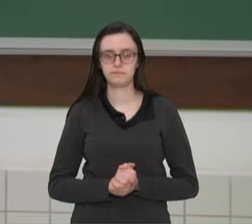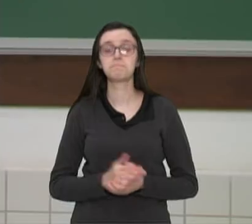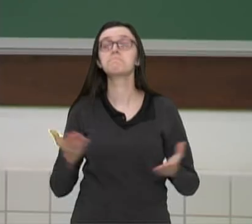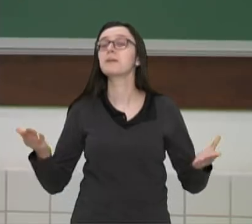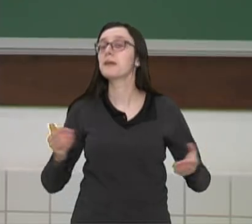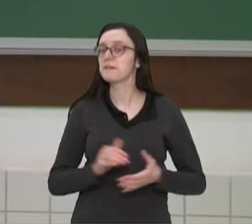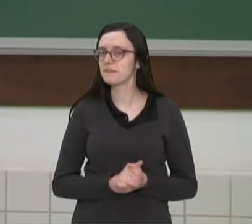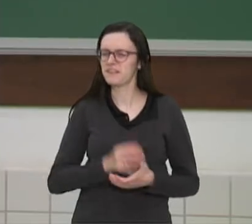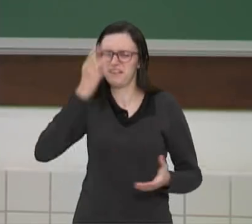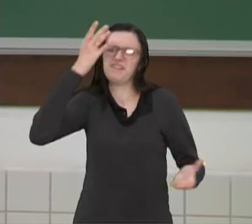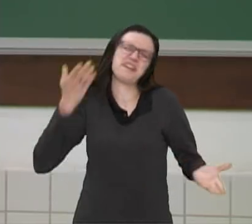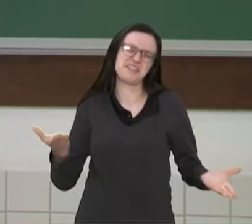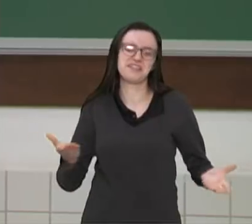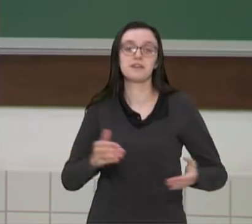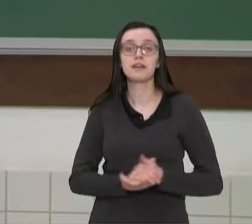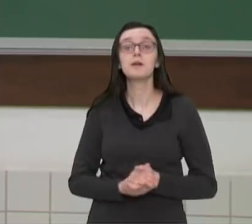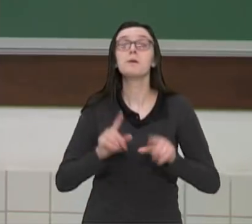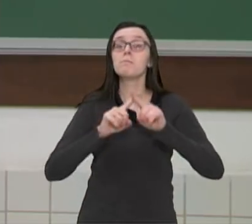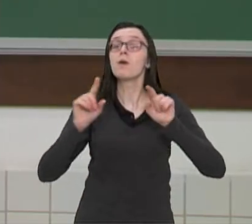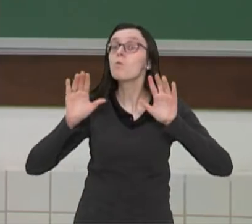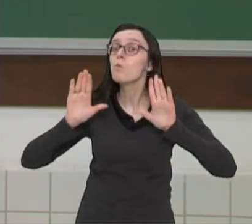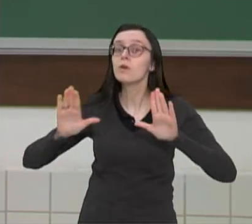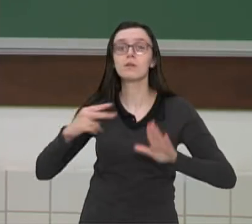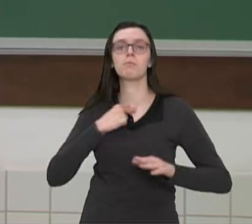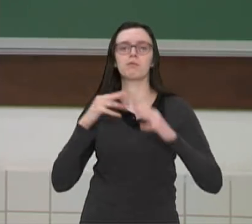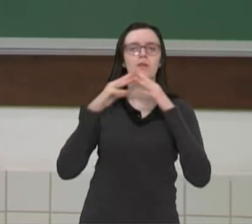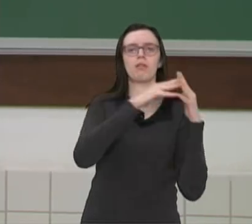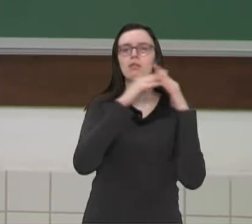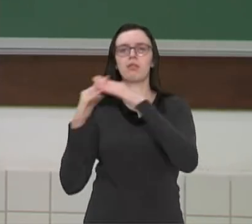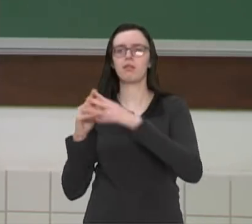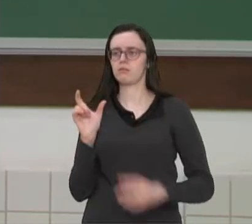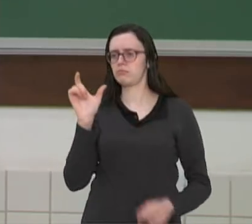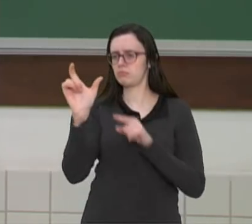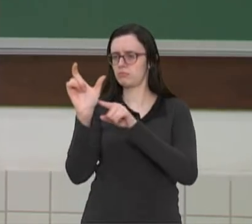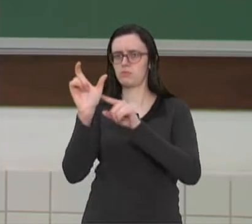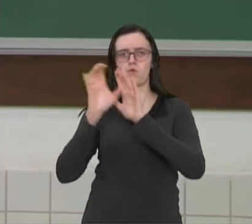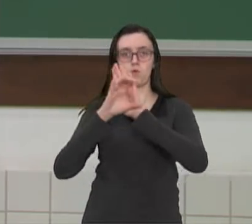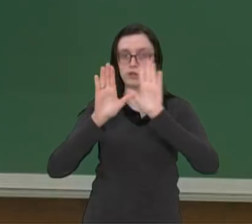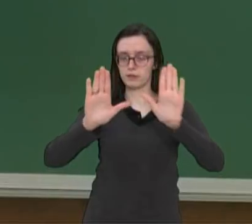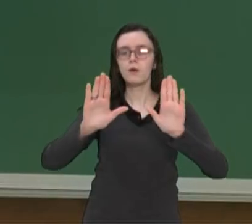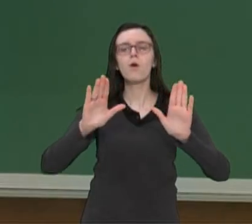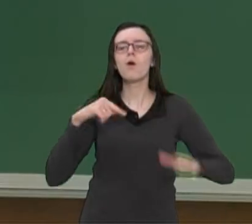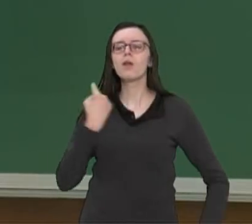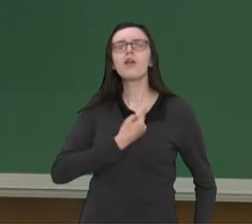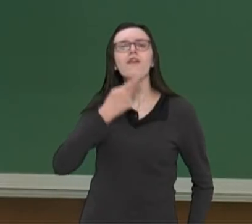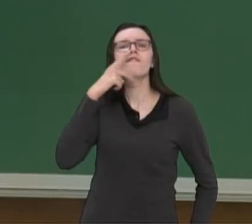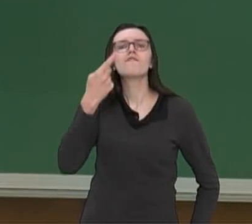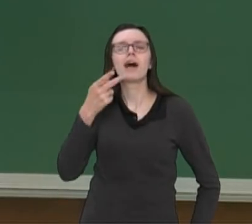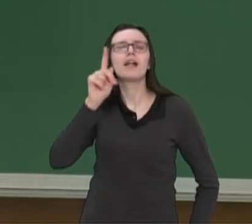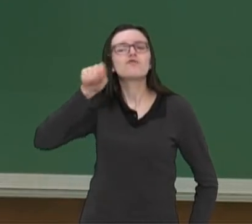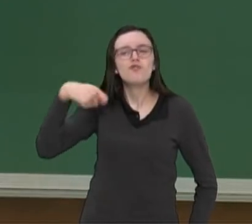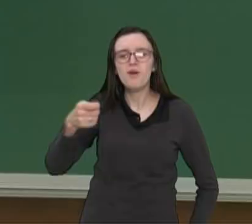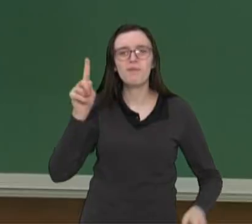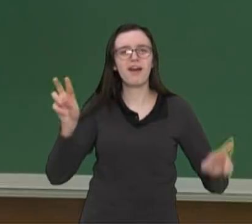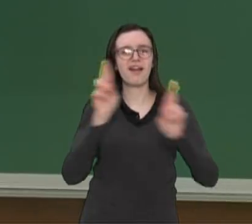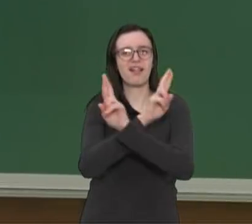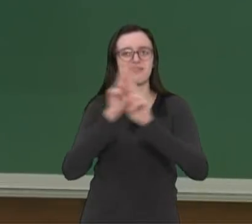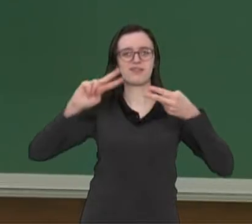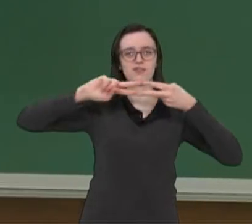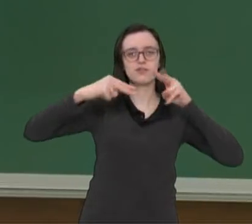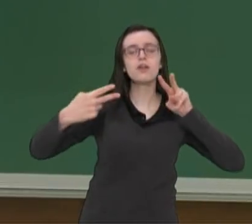E aí, gente, tá fácil, né? Só cuidar para não confundir os termos. Então, quando a gente está falando de ligação gênica, a gente está falando